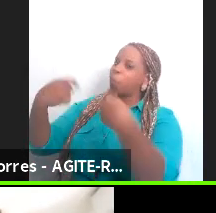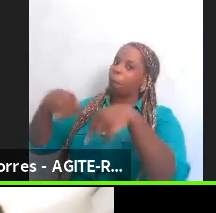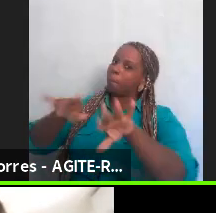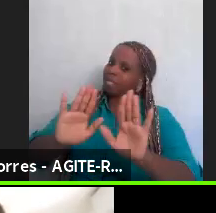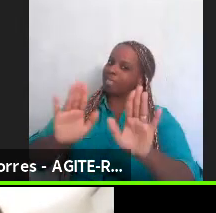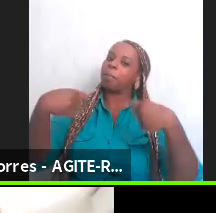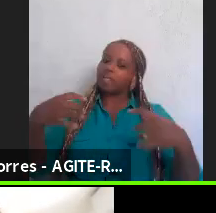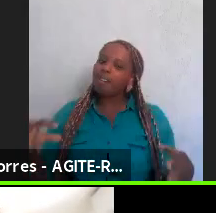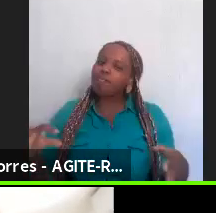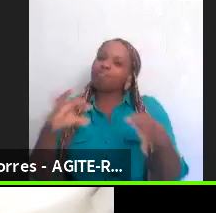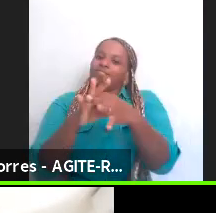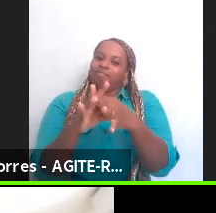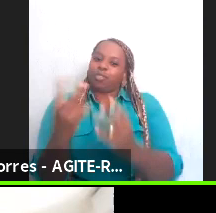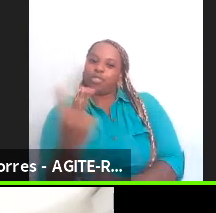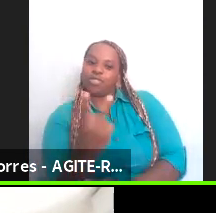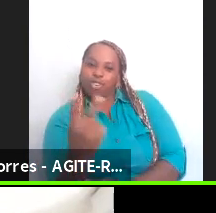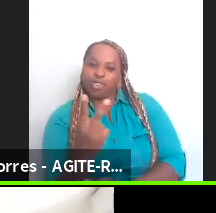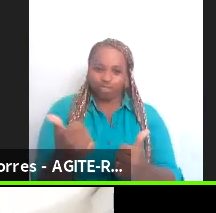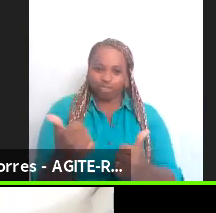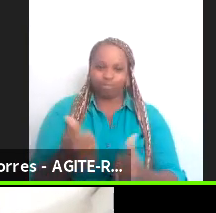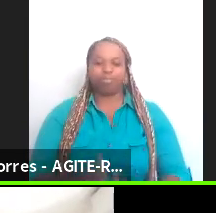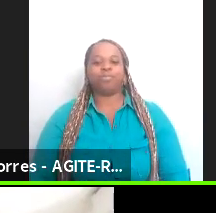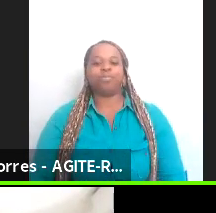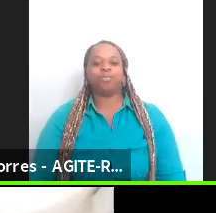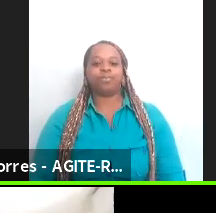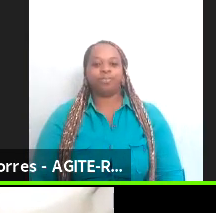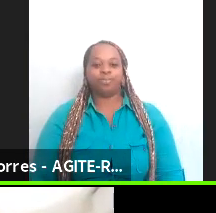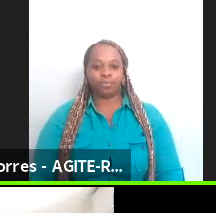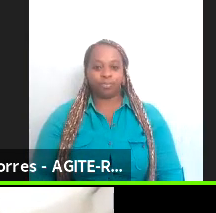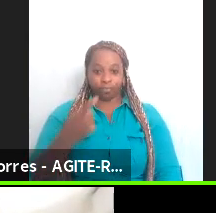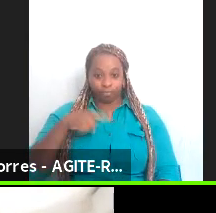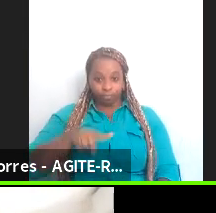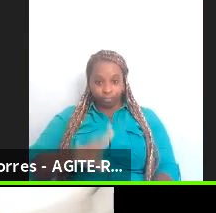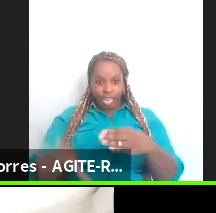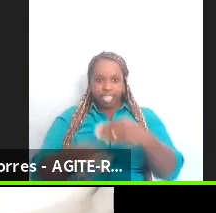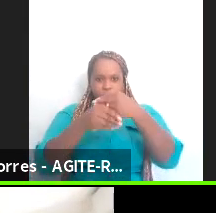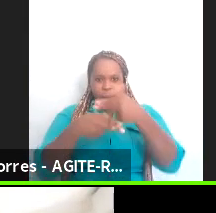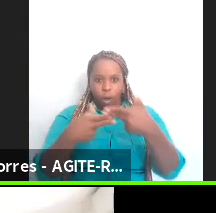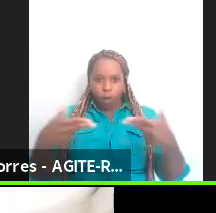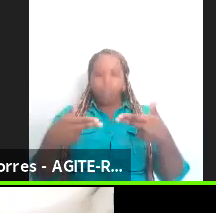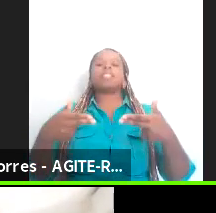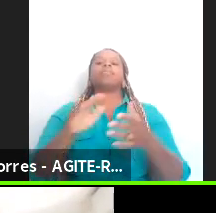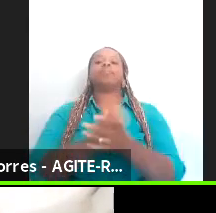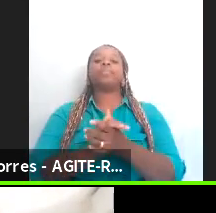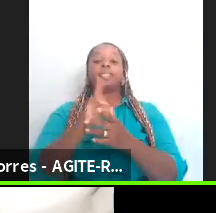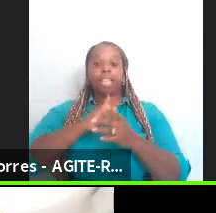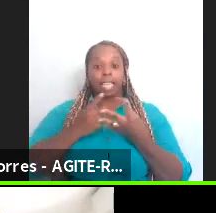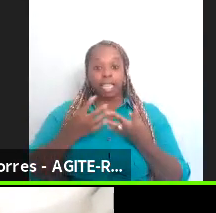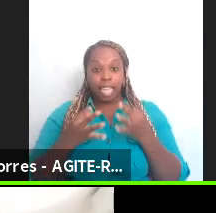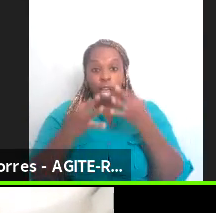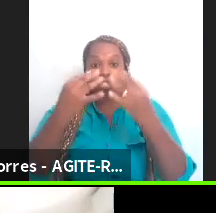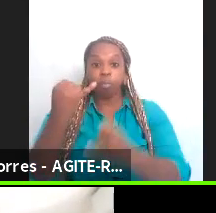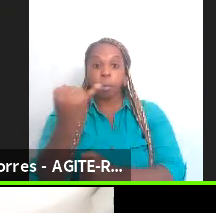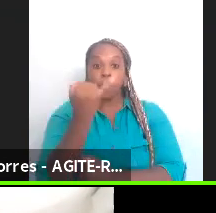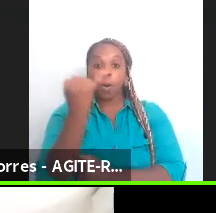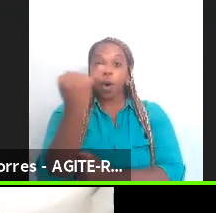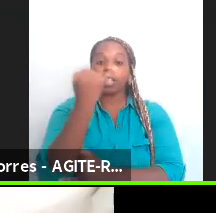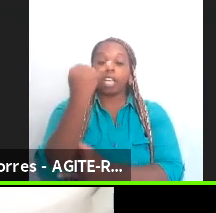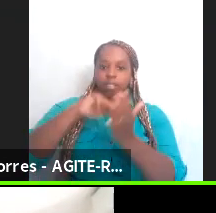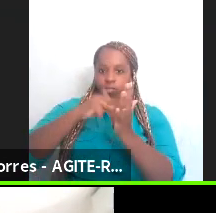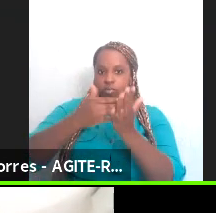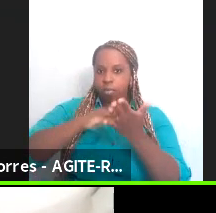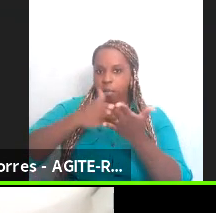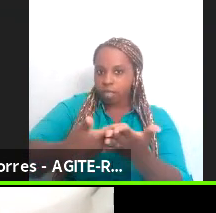tentar um pouco conjugar. Será que você me permite só acrescentar uma coisa? Porque tem uma parte de tecnologia importante também para a interpretação,